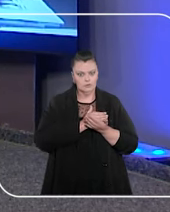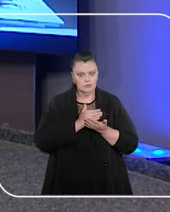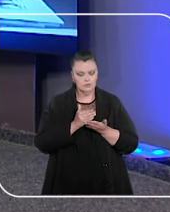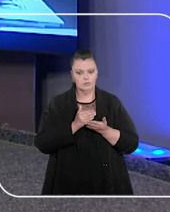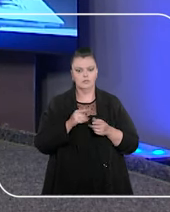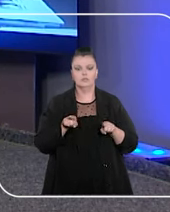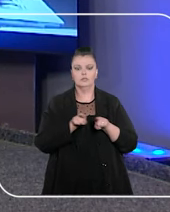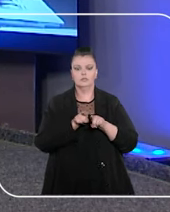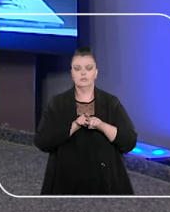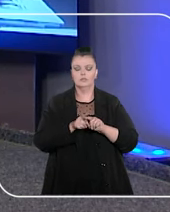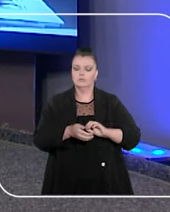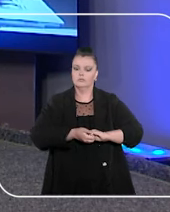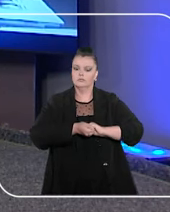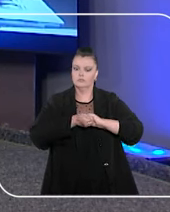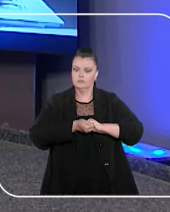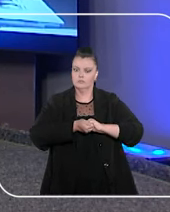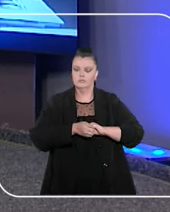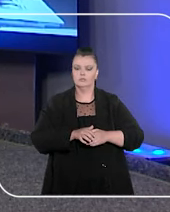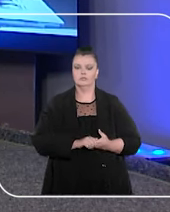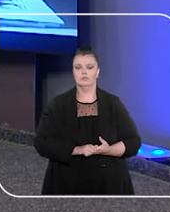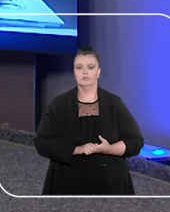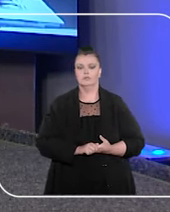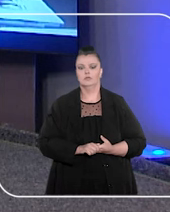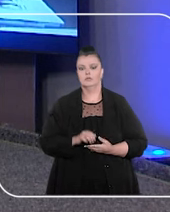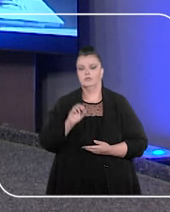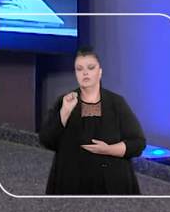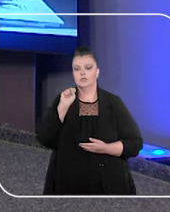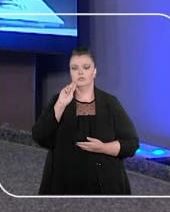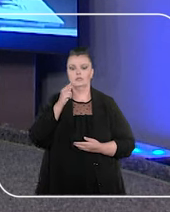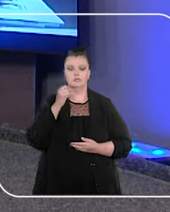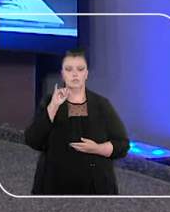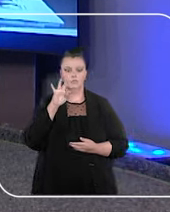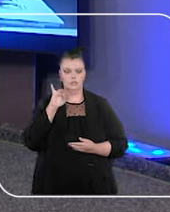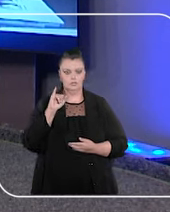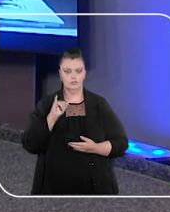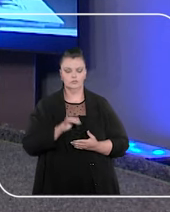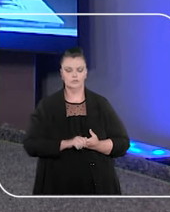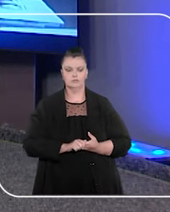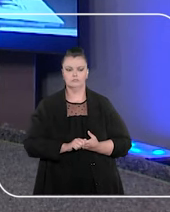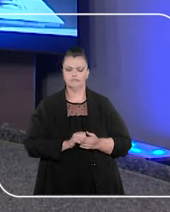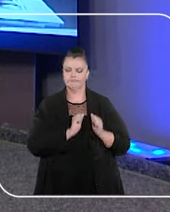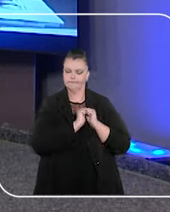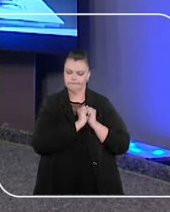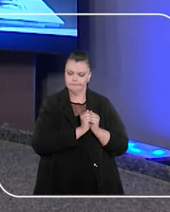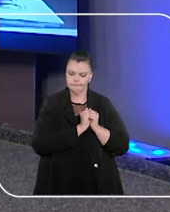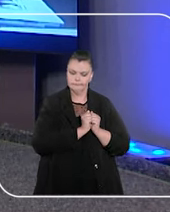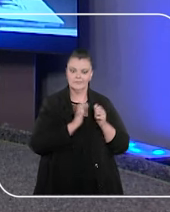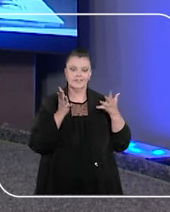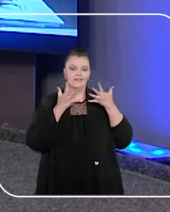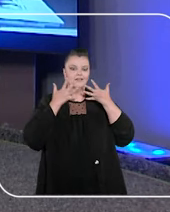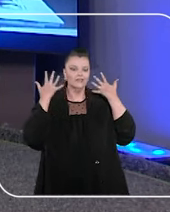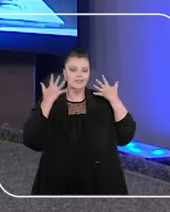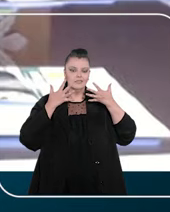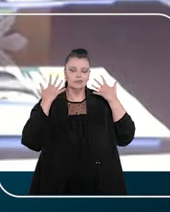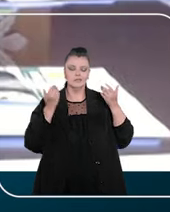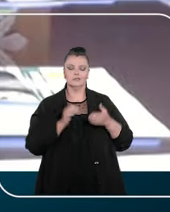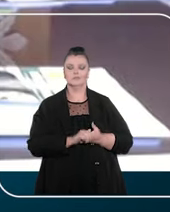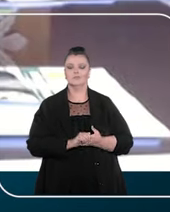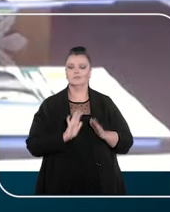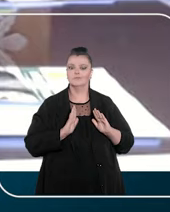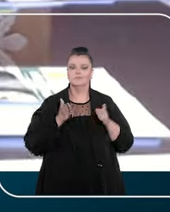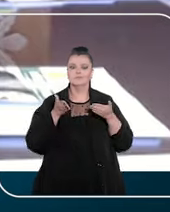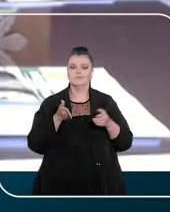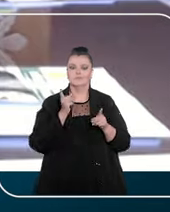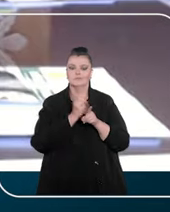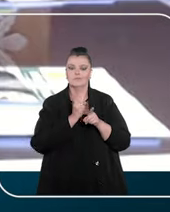cumprimentar o meu estimado colega Rogério Schietti Machado Cruz. Uma alegria muito grande ter participado